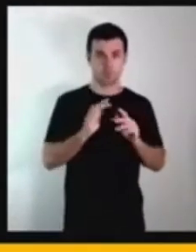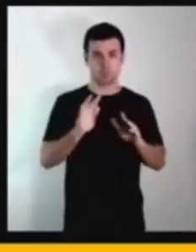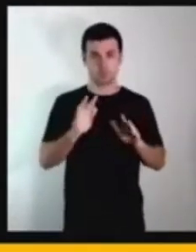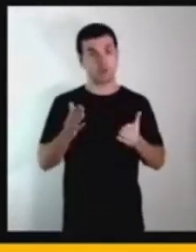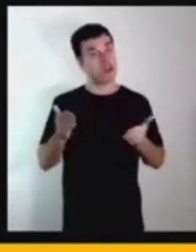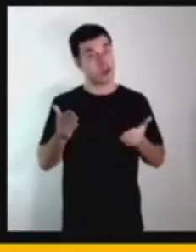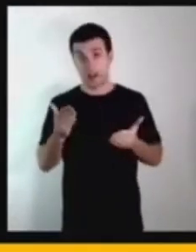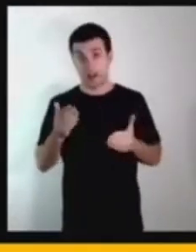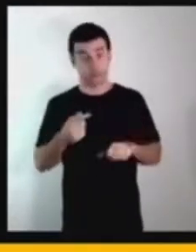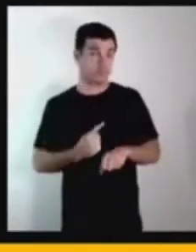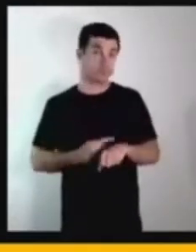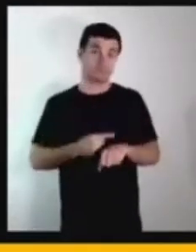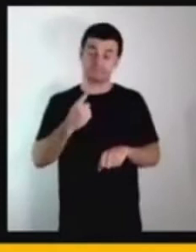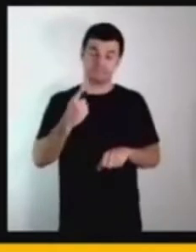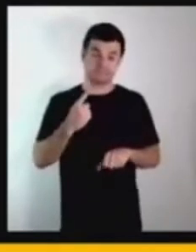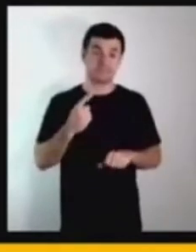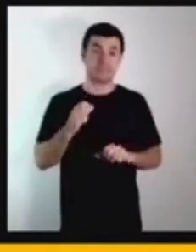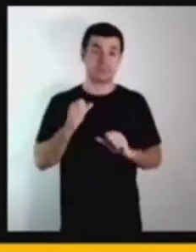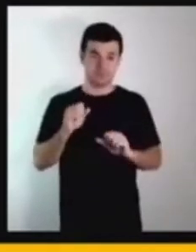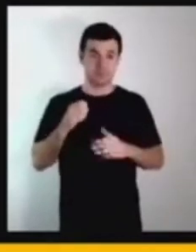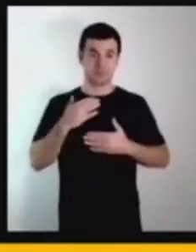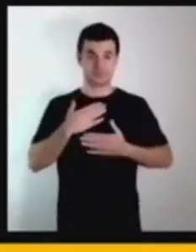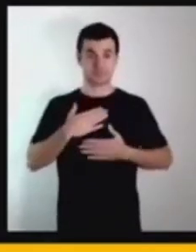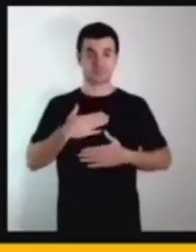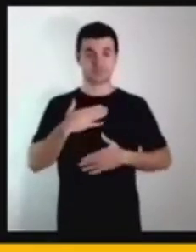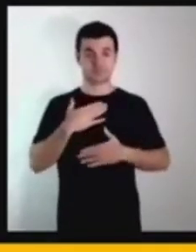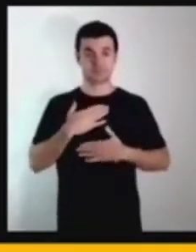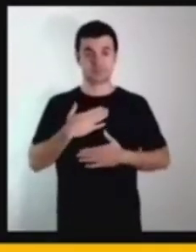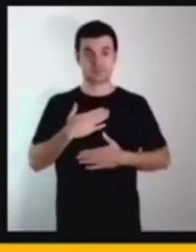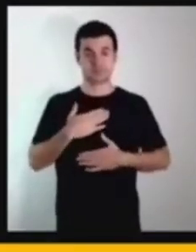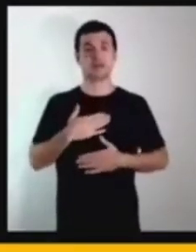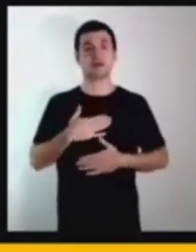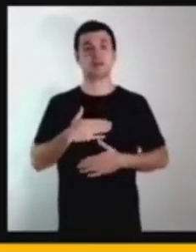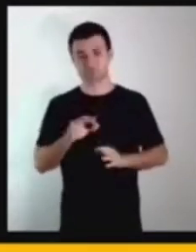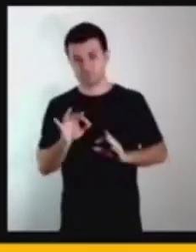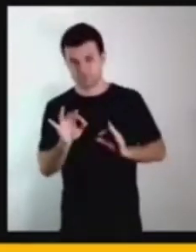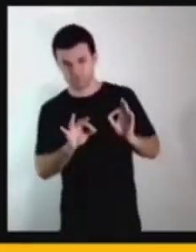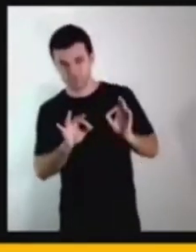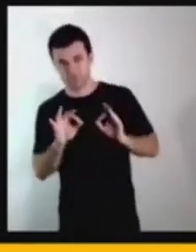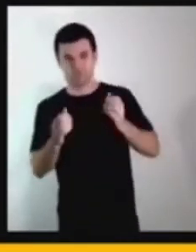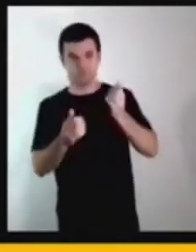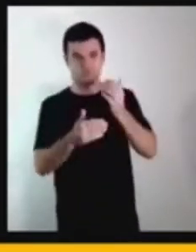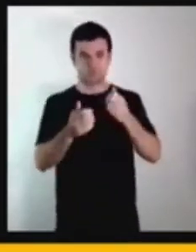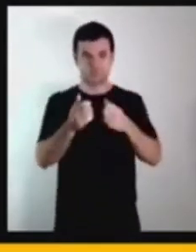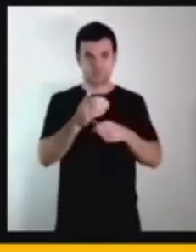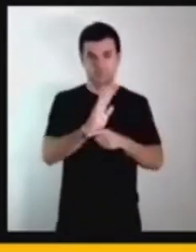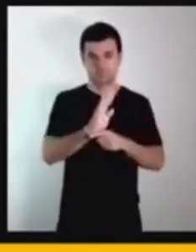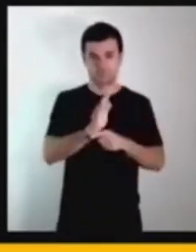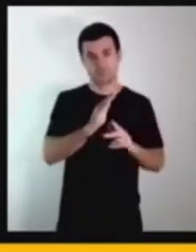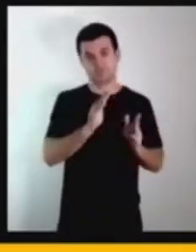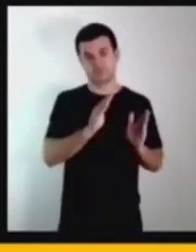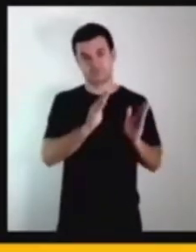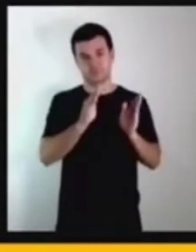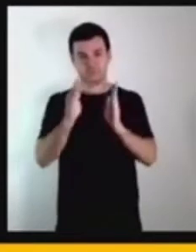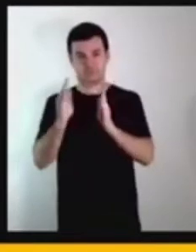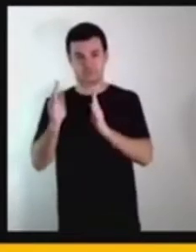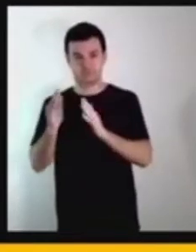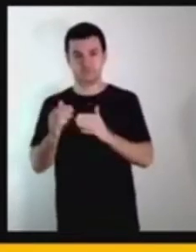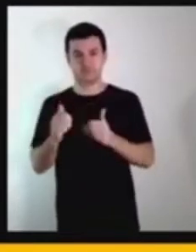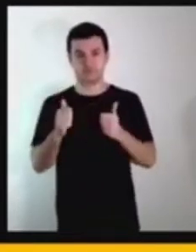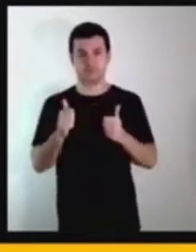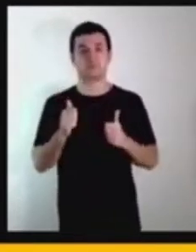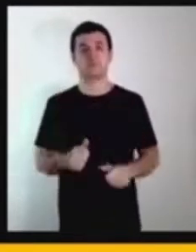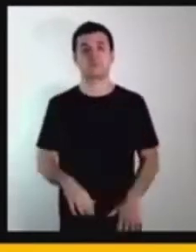porque sem PPT você não vai ficar. Fique tranquila que a gente vai fazer rodar, tá bom? Eu vou jogar daqui do meu, então.